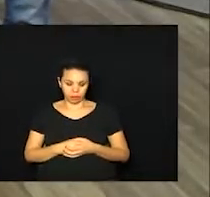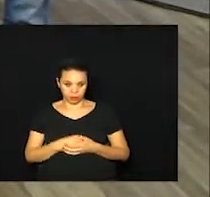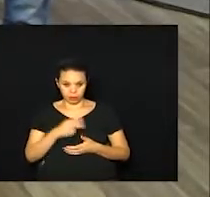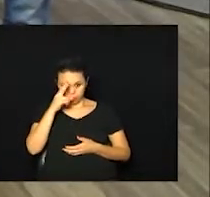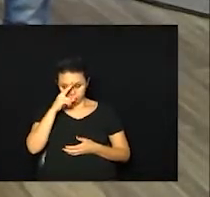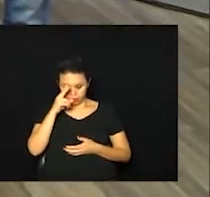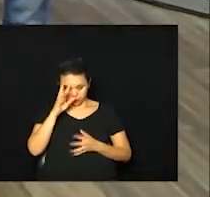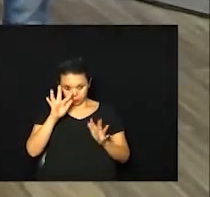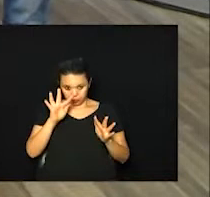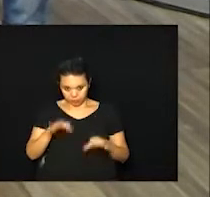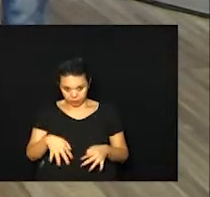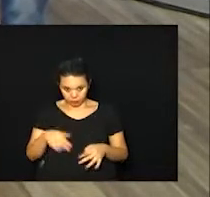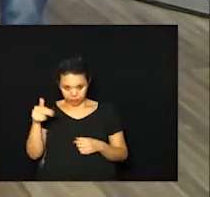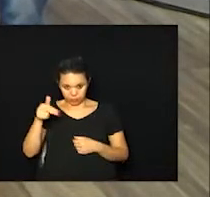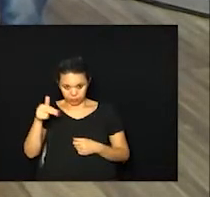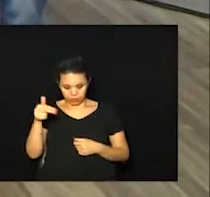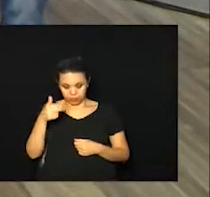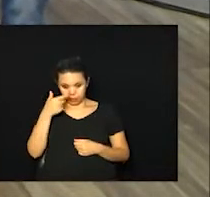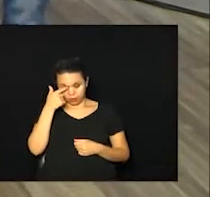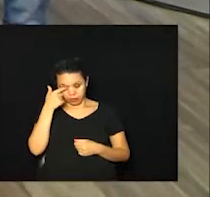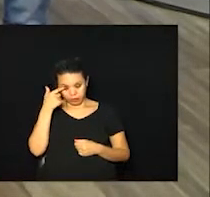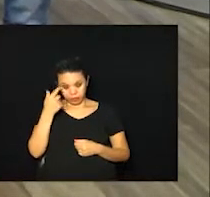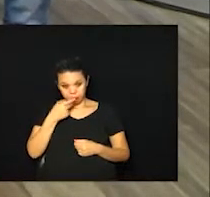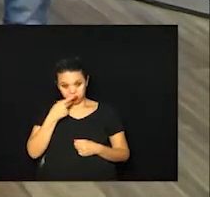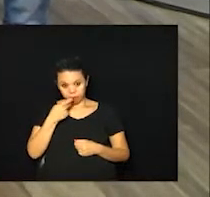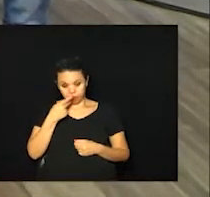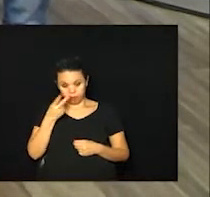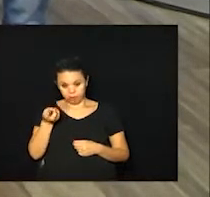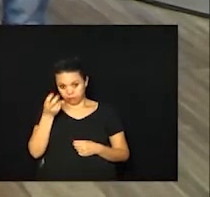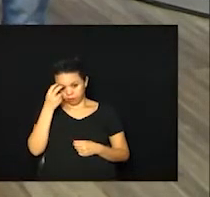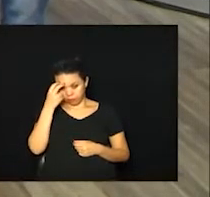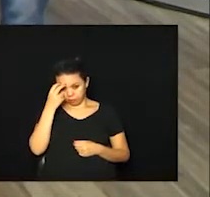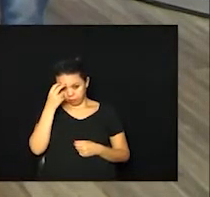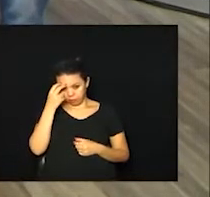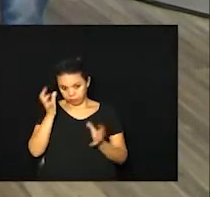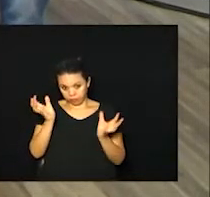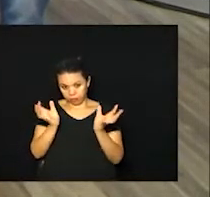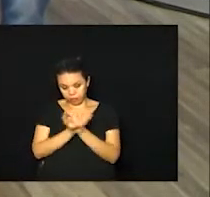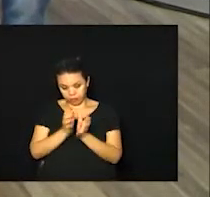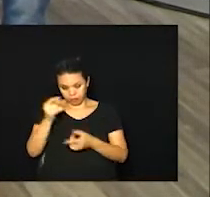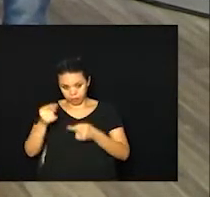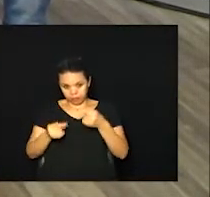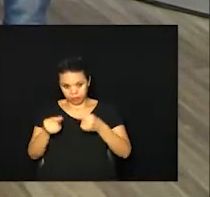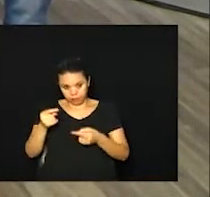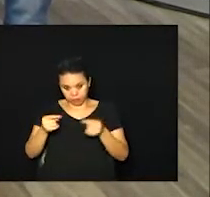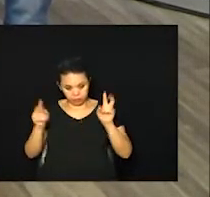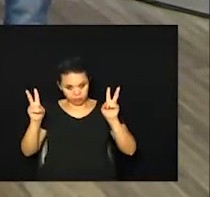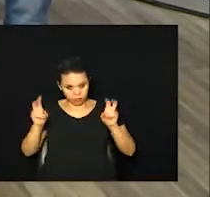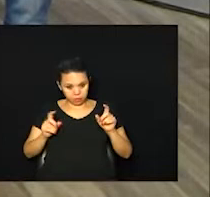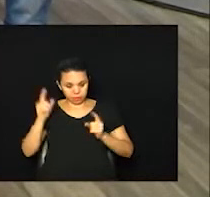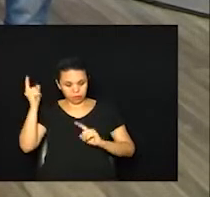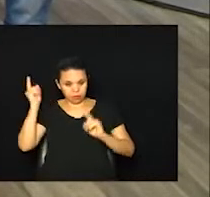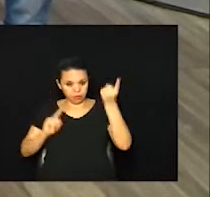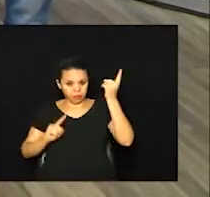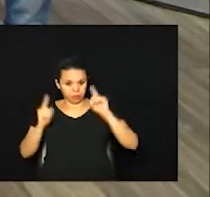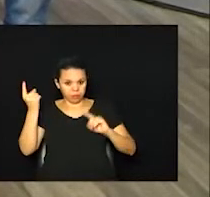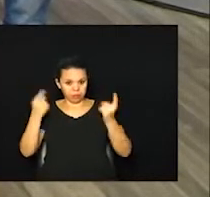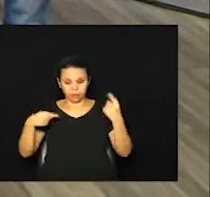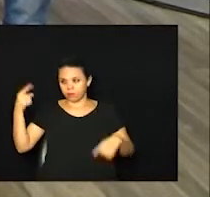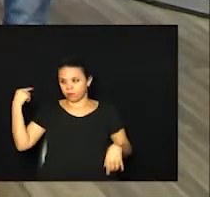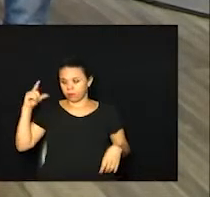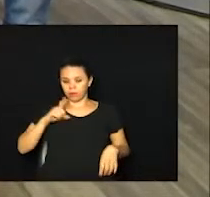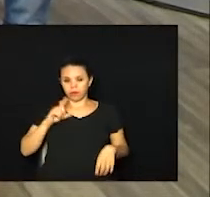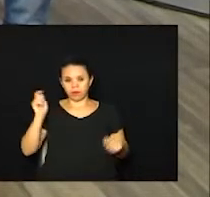que no final de novembro, né, já que a gente está falando de cultura, a comissão discutiu também sobre o carnaval na época, se